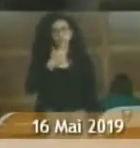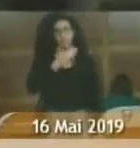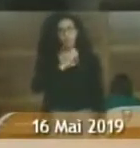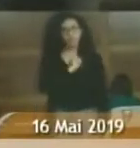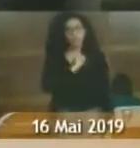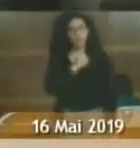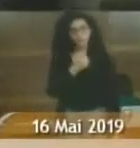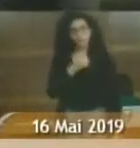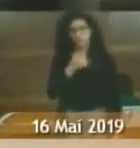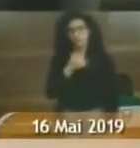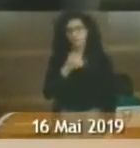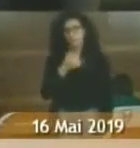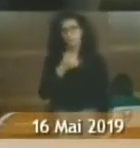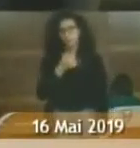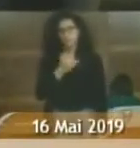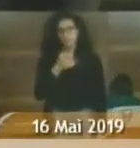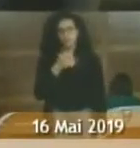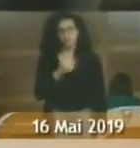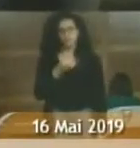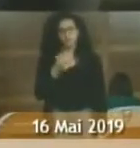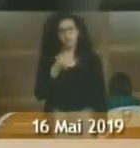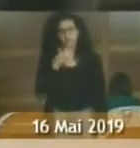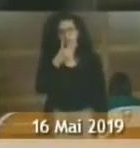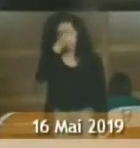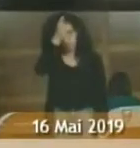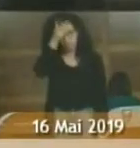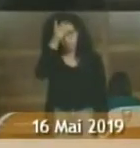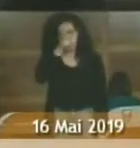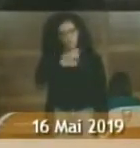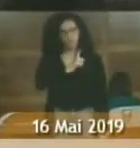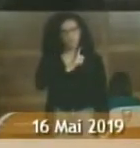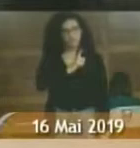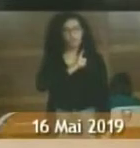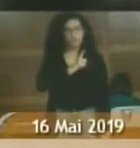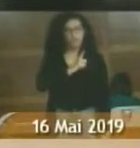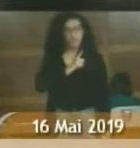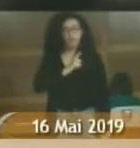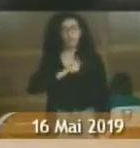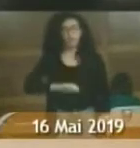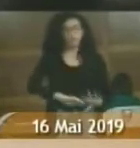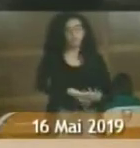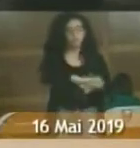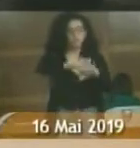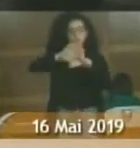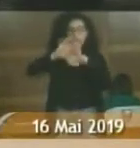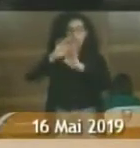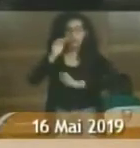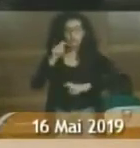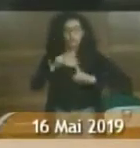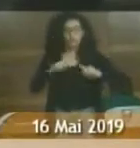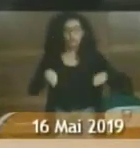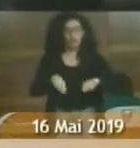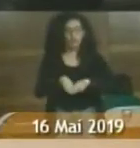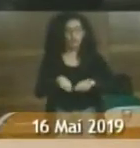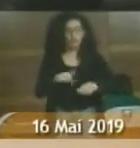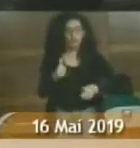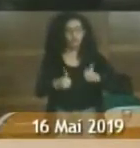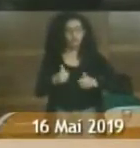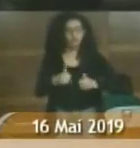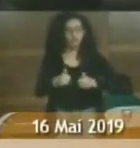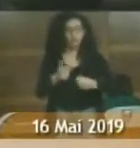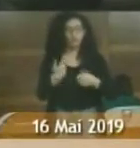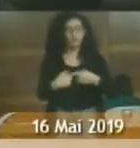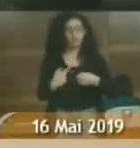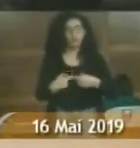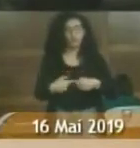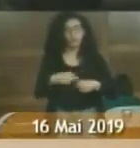número 2632, indicando ao prefeito municipal a colocação de tela ao redor do campo futebol, localizado na Avenida Beira-Mar, no